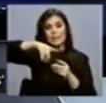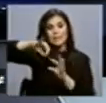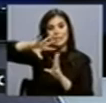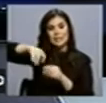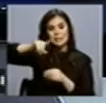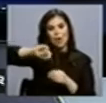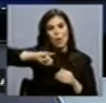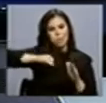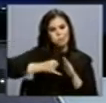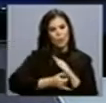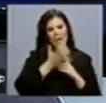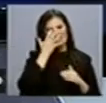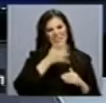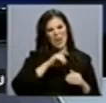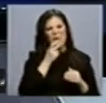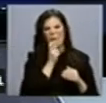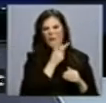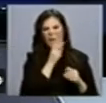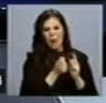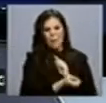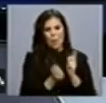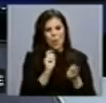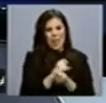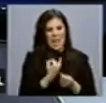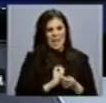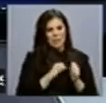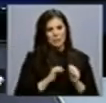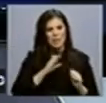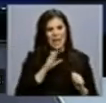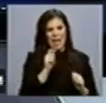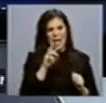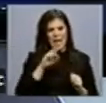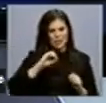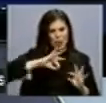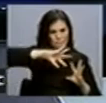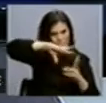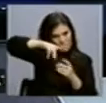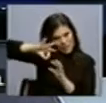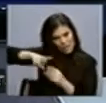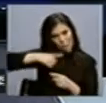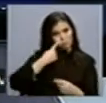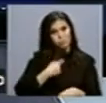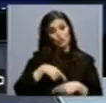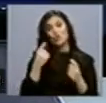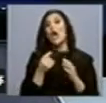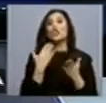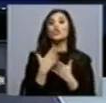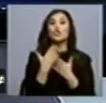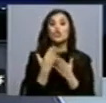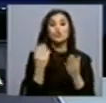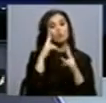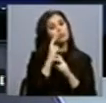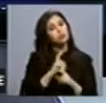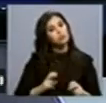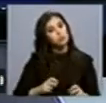são terríveis, conseguem mesmo alterar o bilhete de identidade de exoplanetas. Pelo menos é isso que é anunciado num estudo também feito por